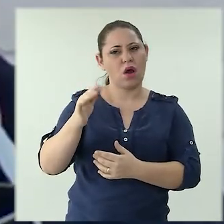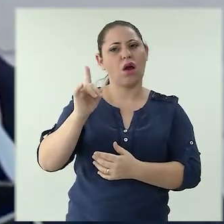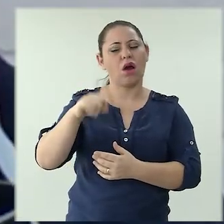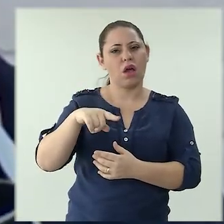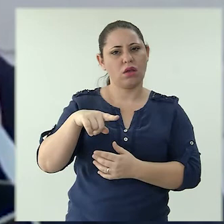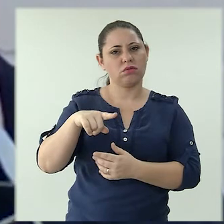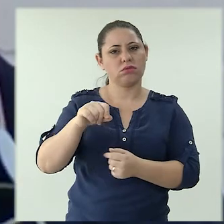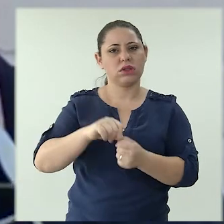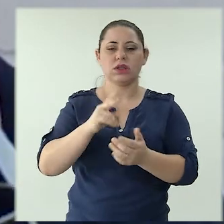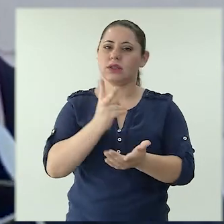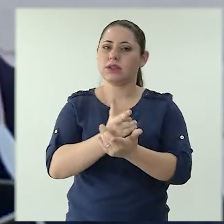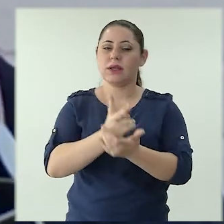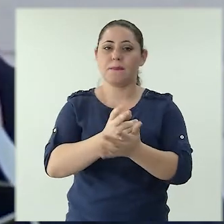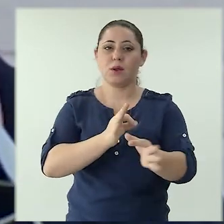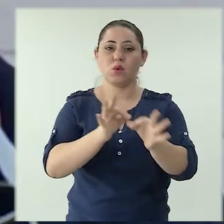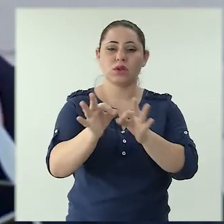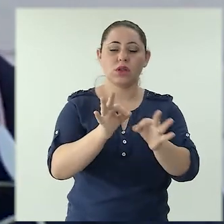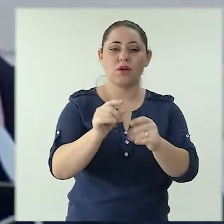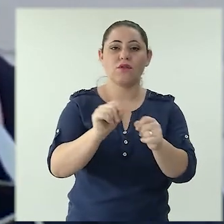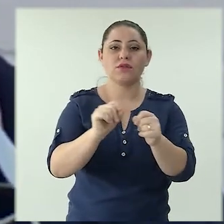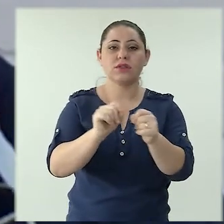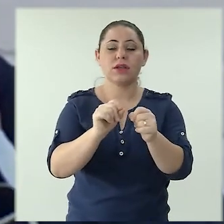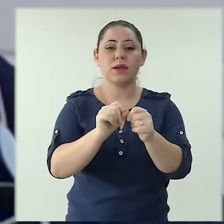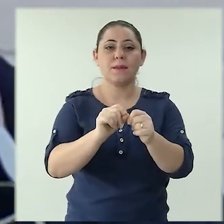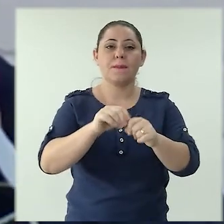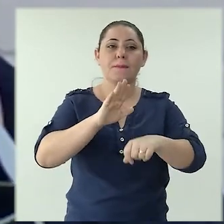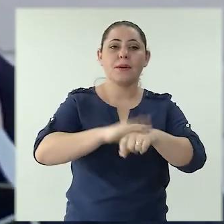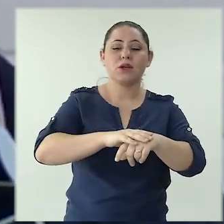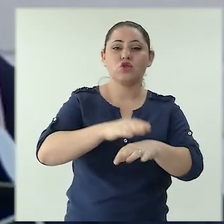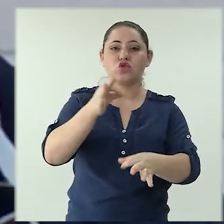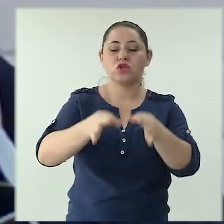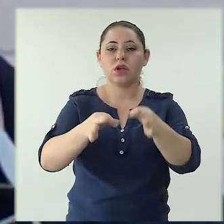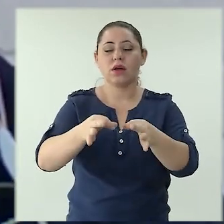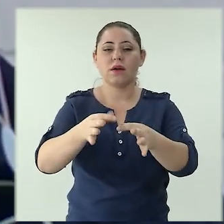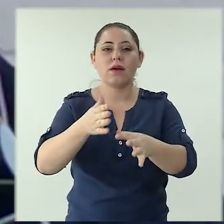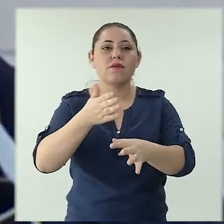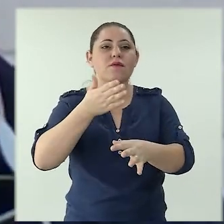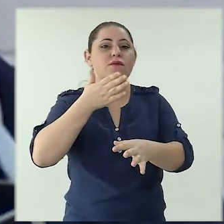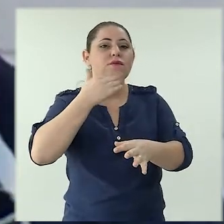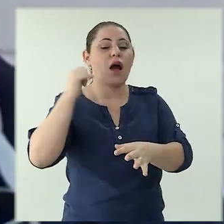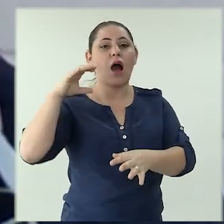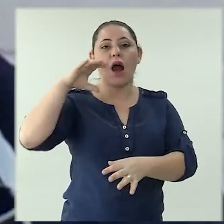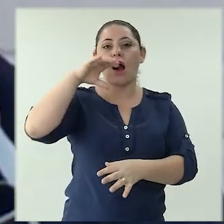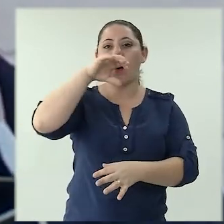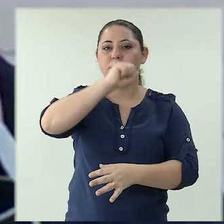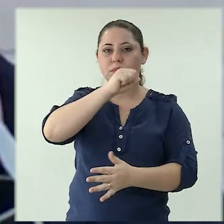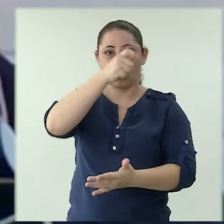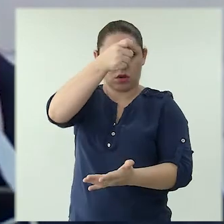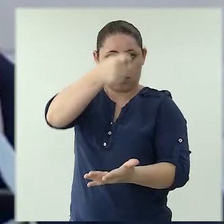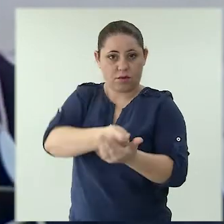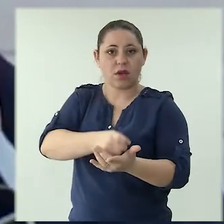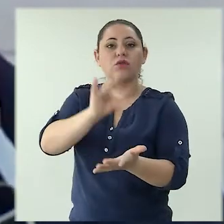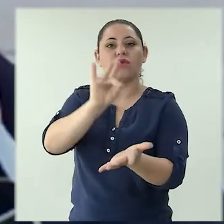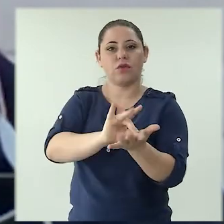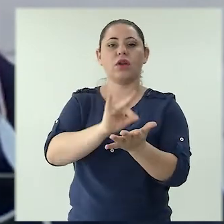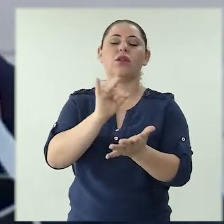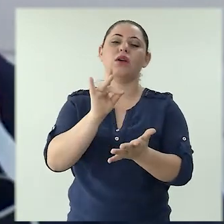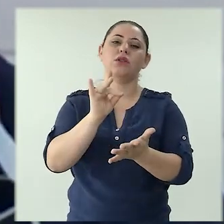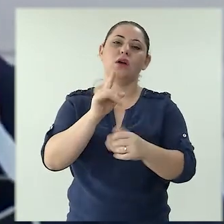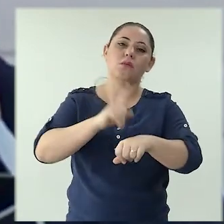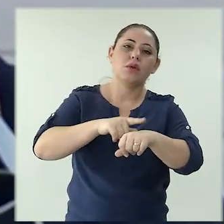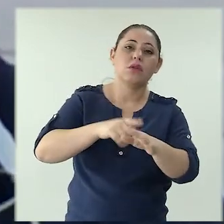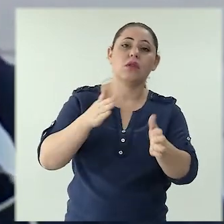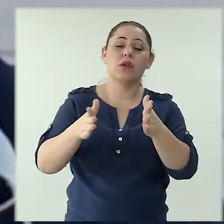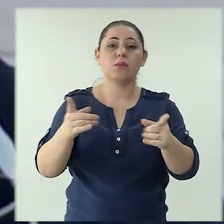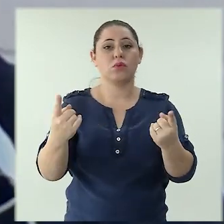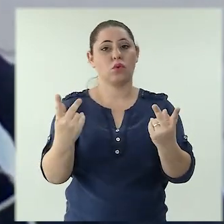que você tente desburocratizar e tentar fazer com que o judiciário fique mais célere e mais efetivo, ao mesmo